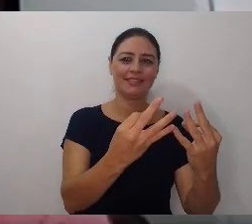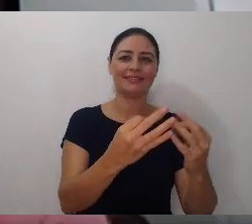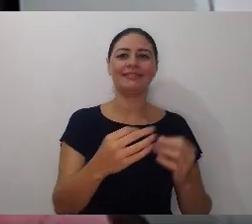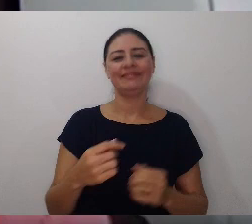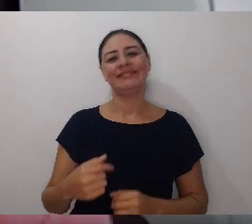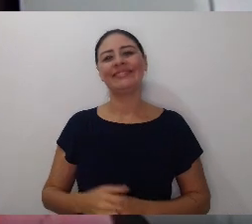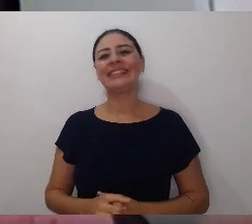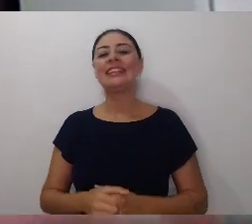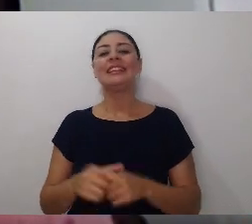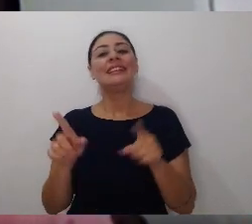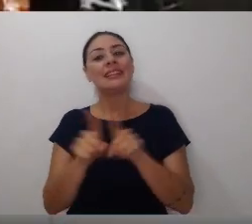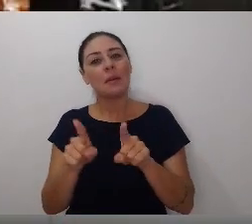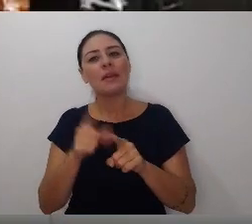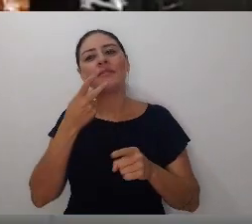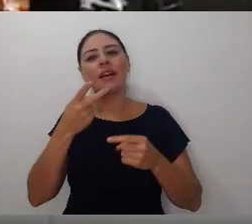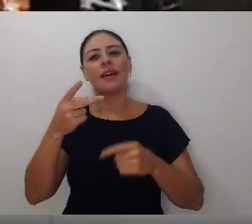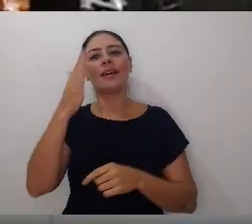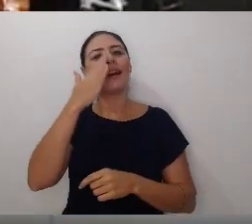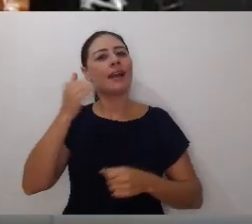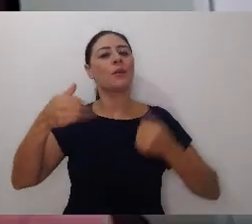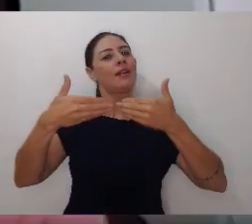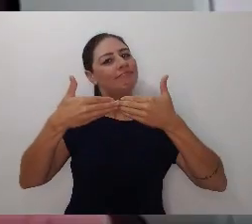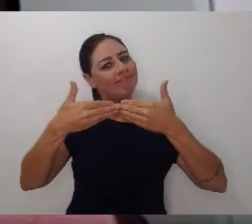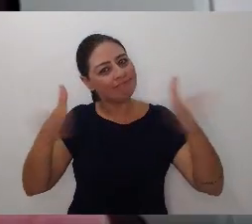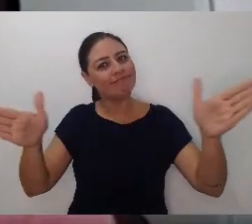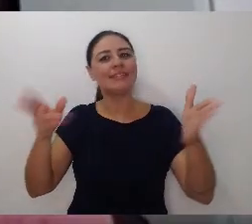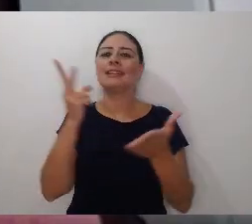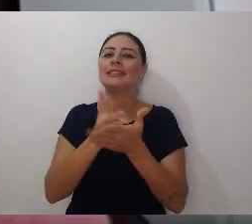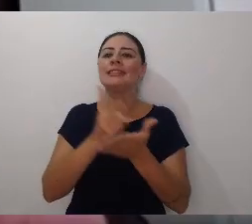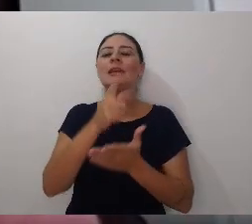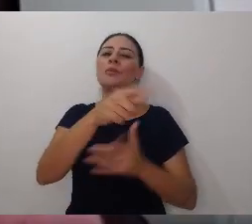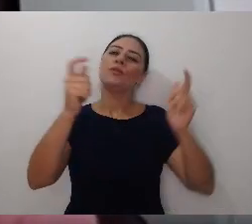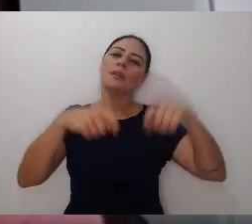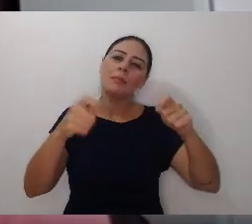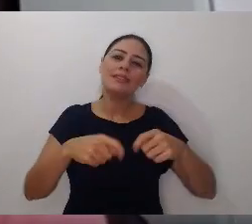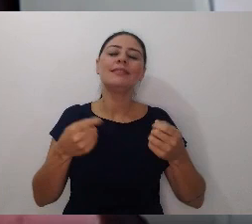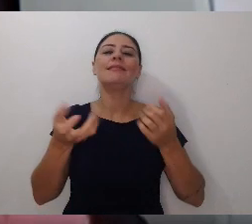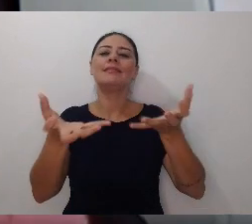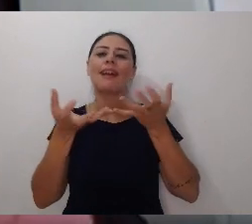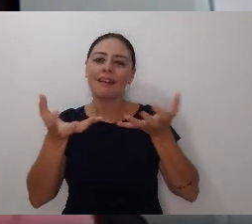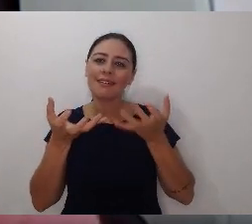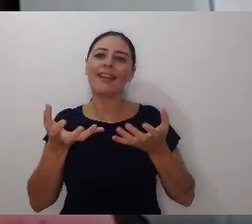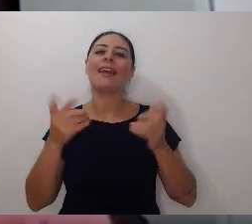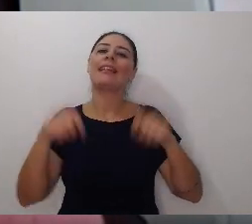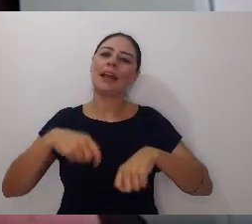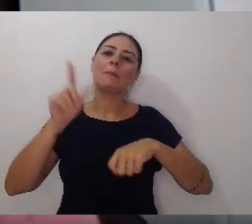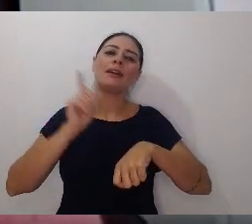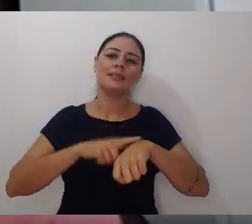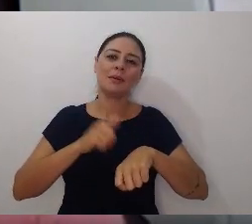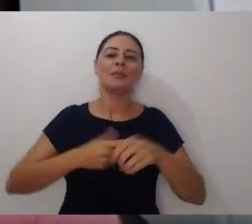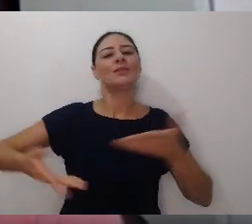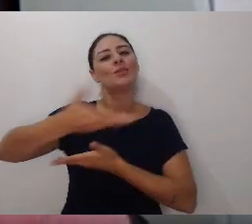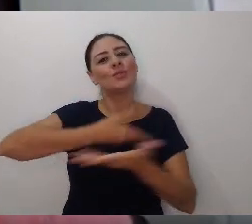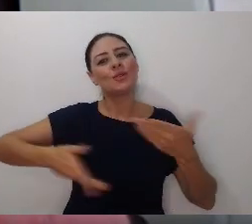as famílias, e dizer que e dizer que as portas de Araucária estão abertas para você quando você precisar e quando você